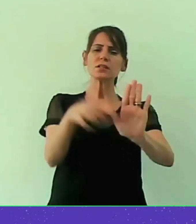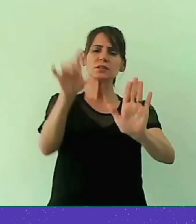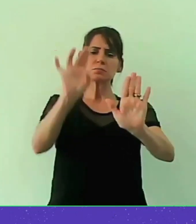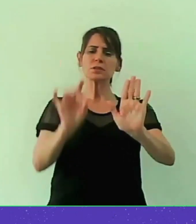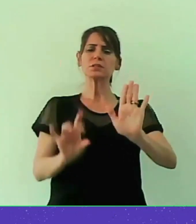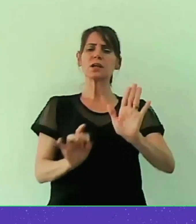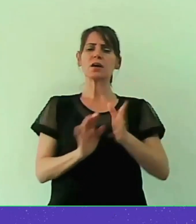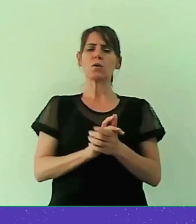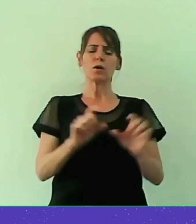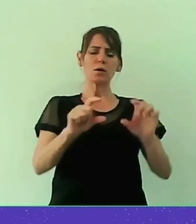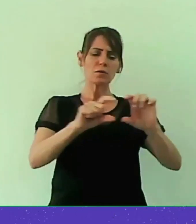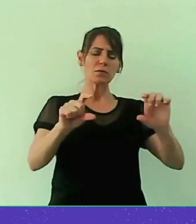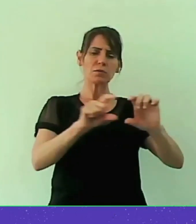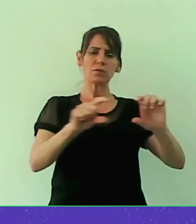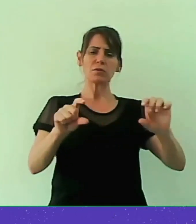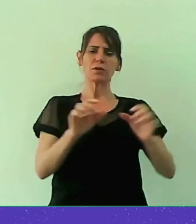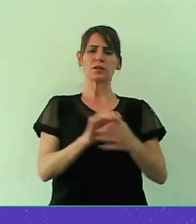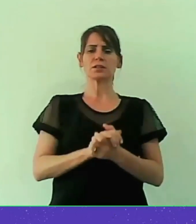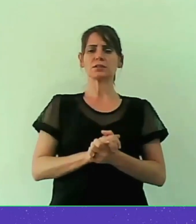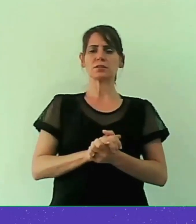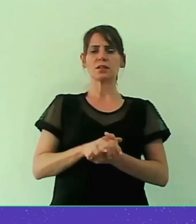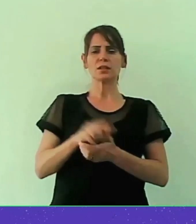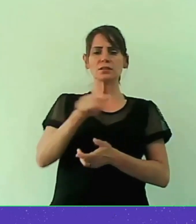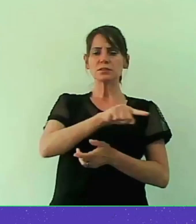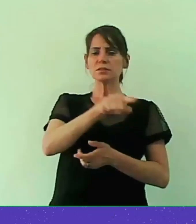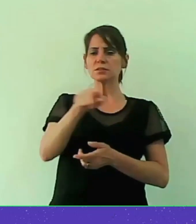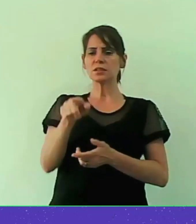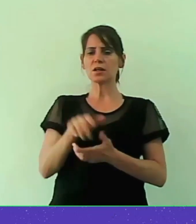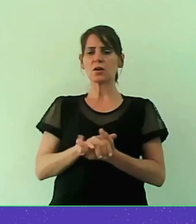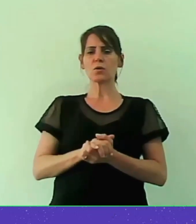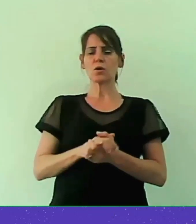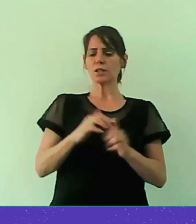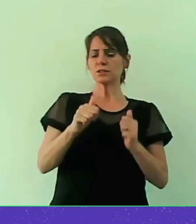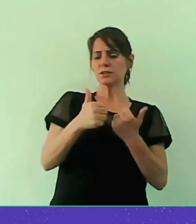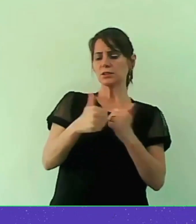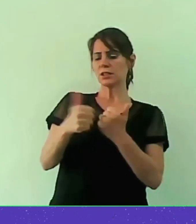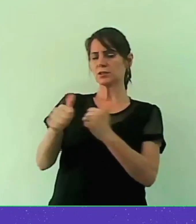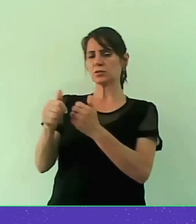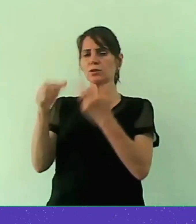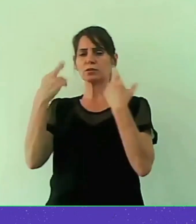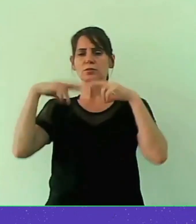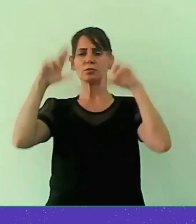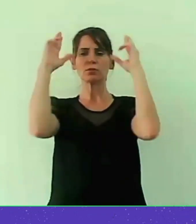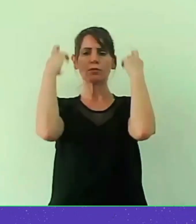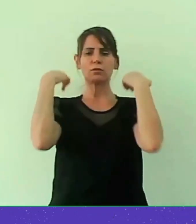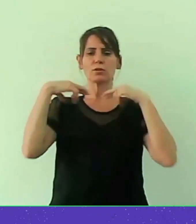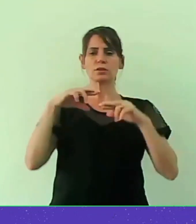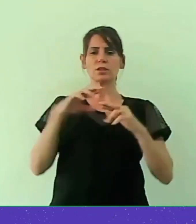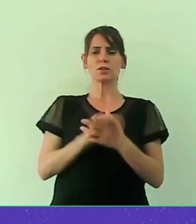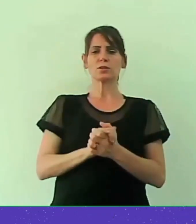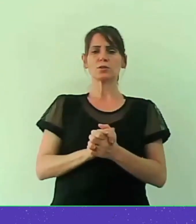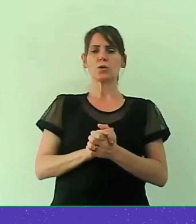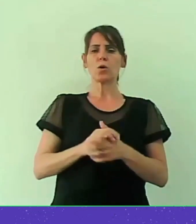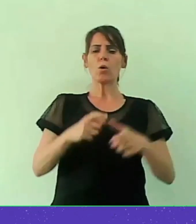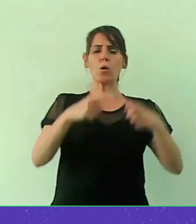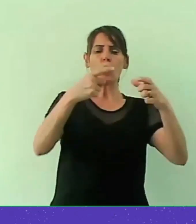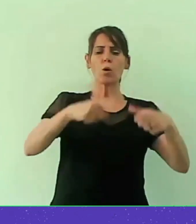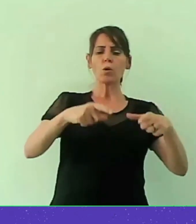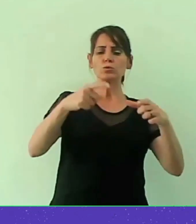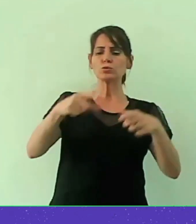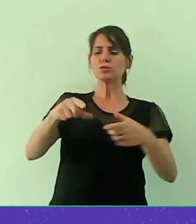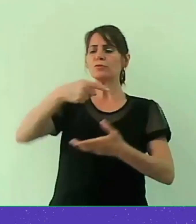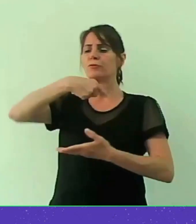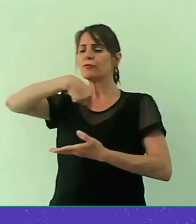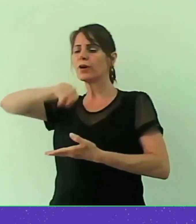frase: são eles os seguidores do Cordeiro por onde quer que vá.